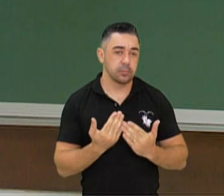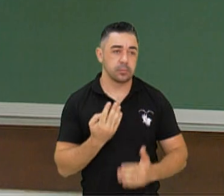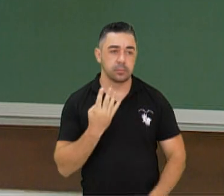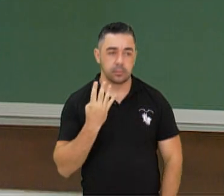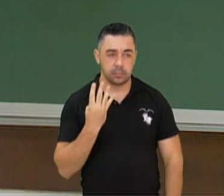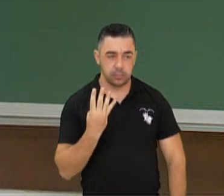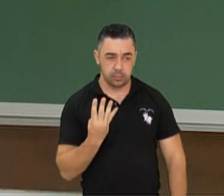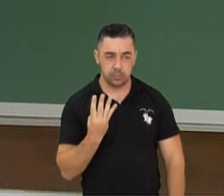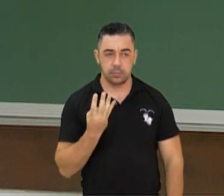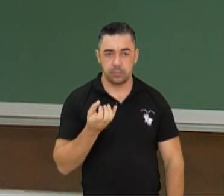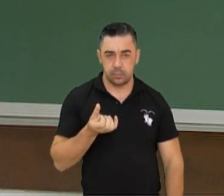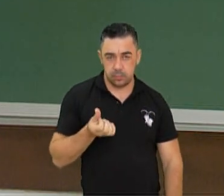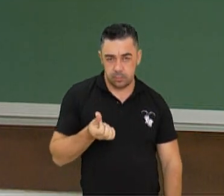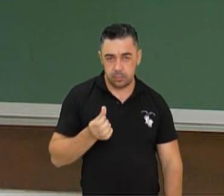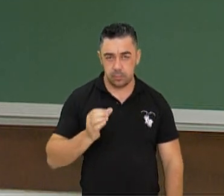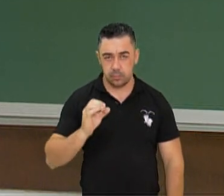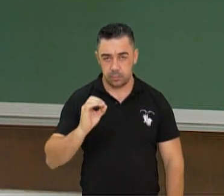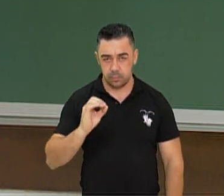lateral mede